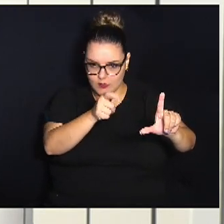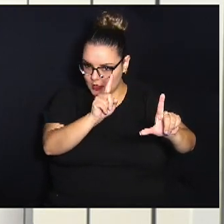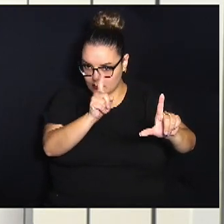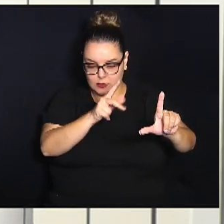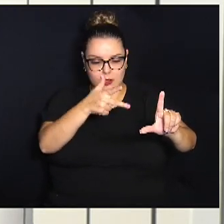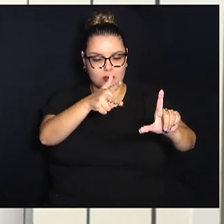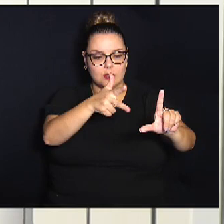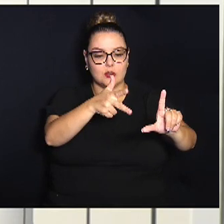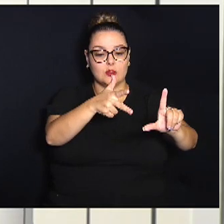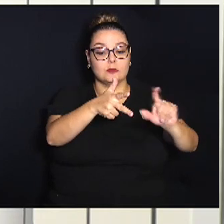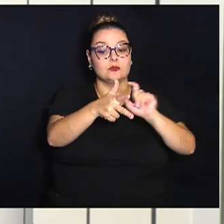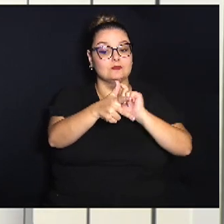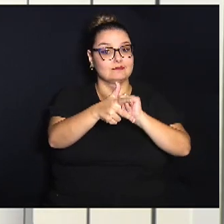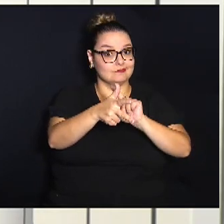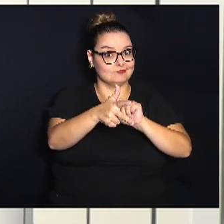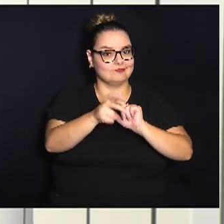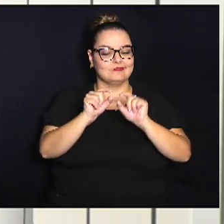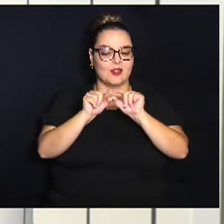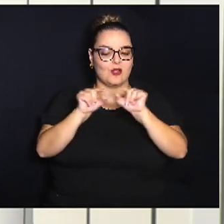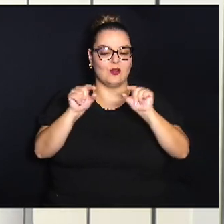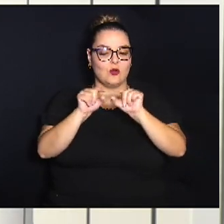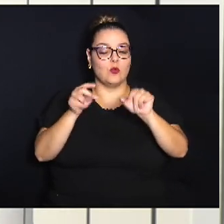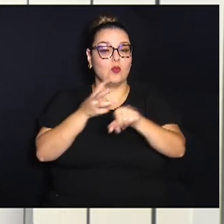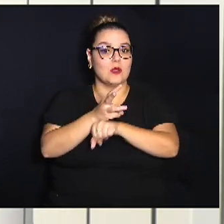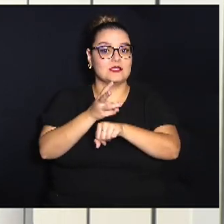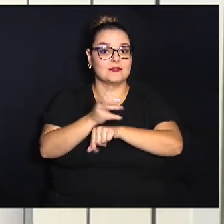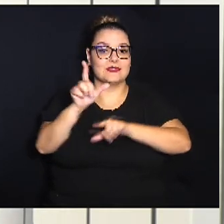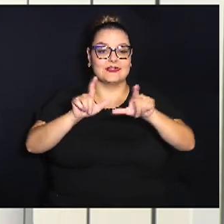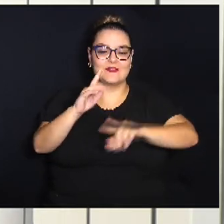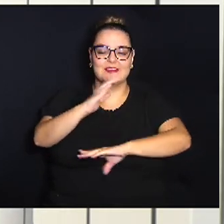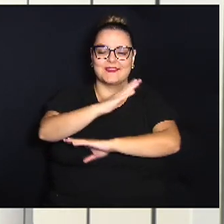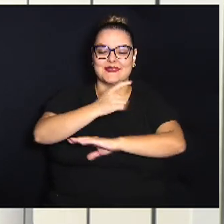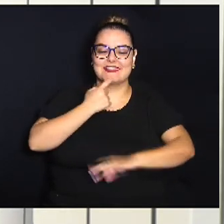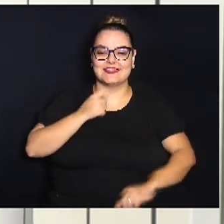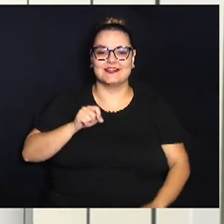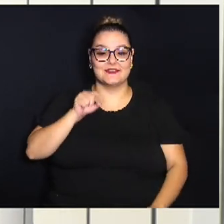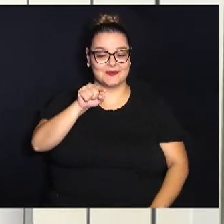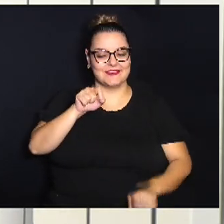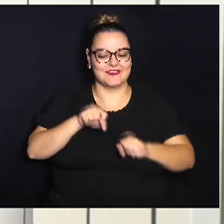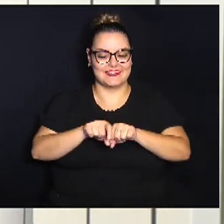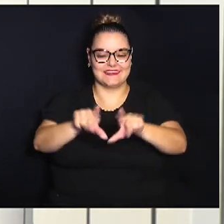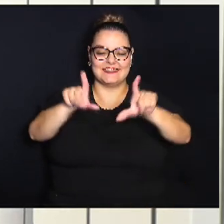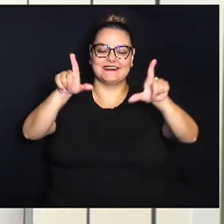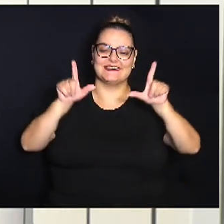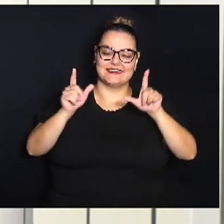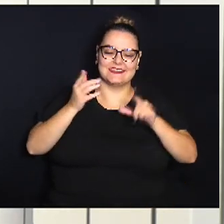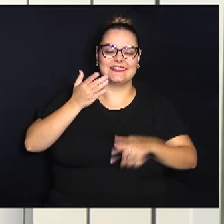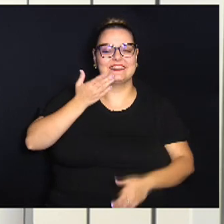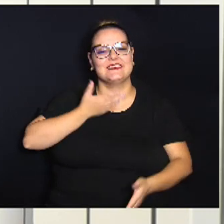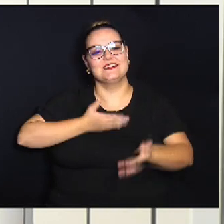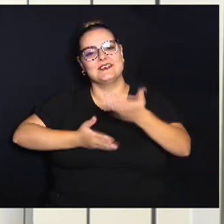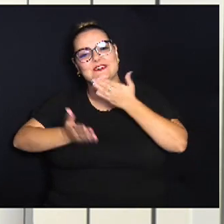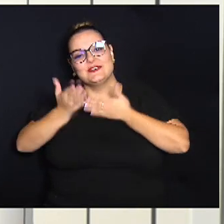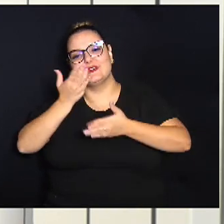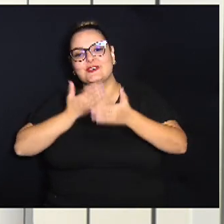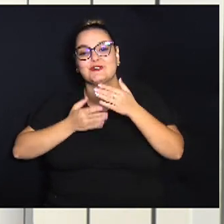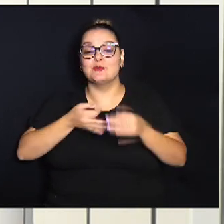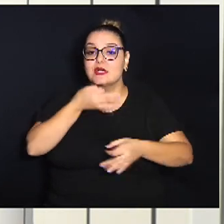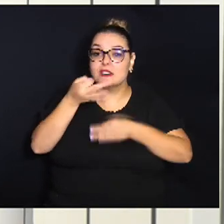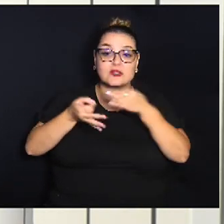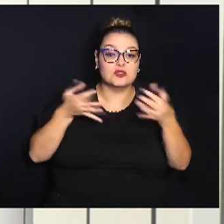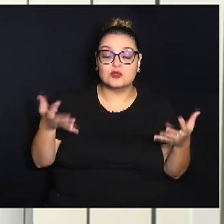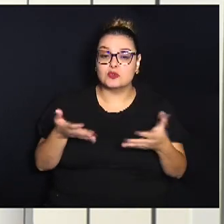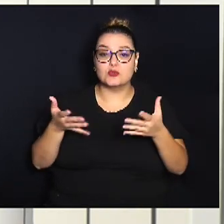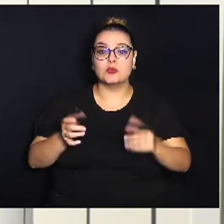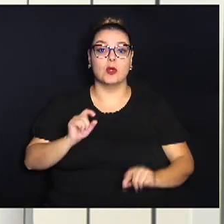porque aí já vai aparecer uma mensagem na sua tela. O WhatsApp da TV Câmara Campinas. Você aperta e pode enviar o seu elogio, uma